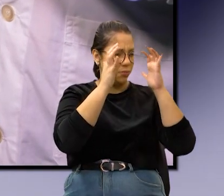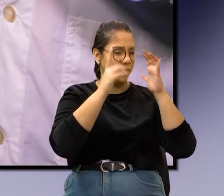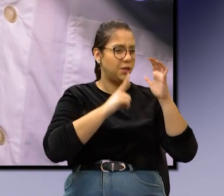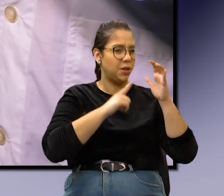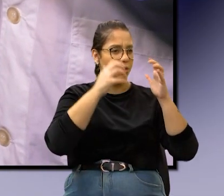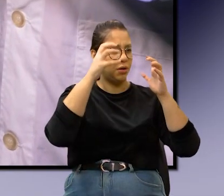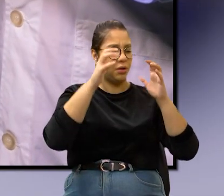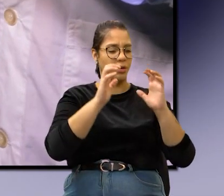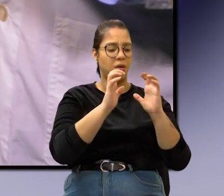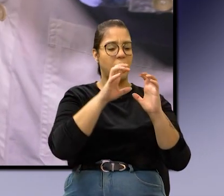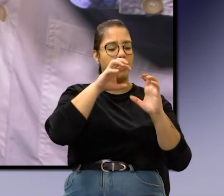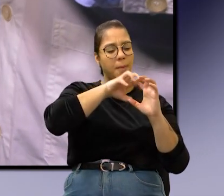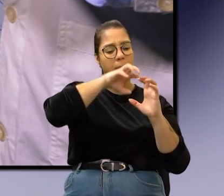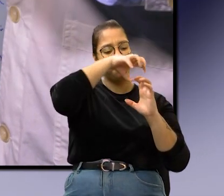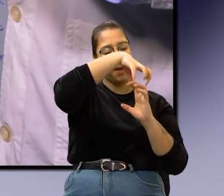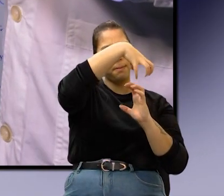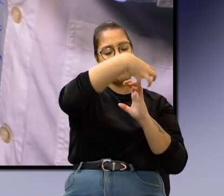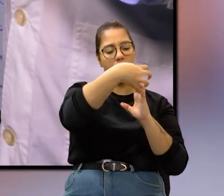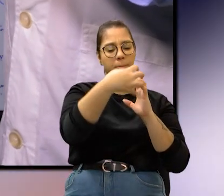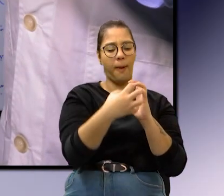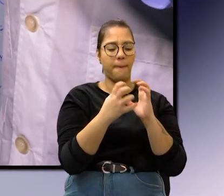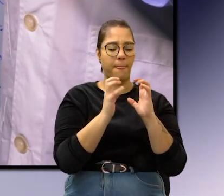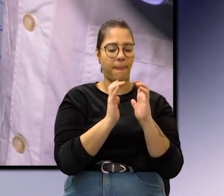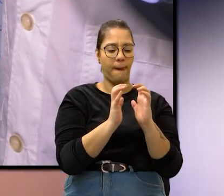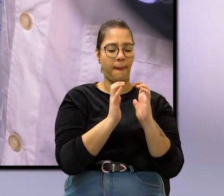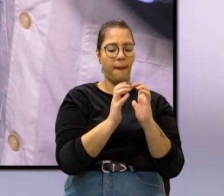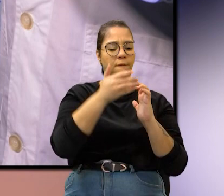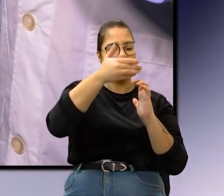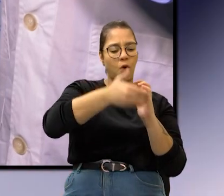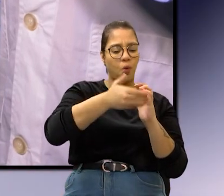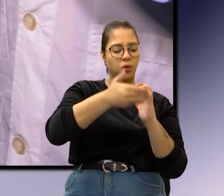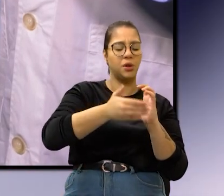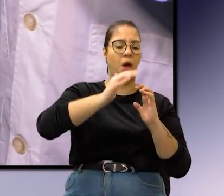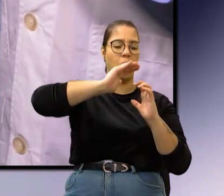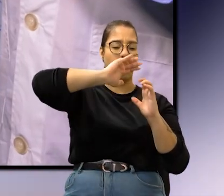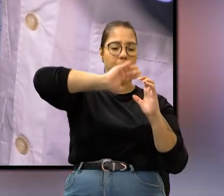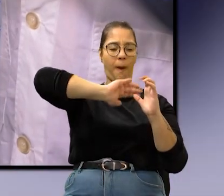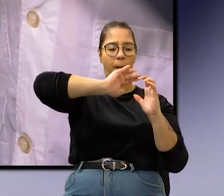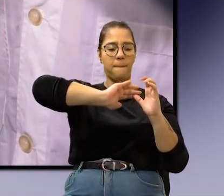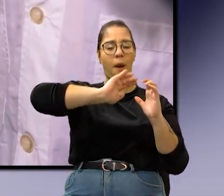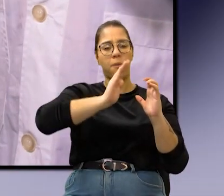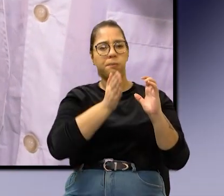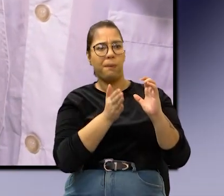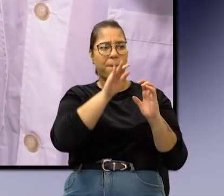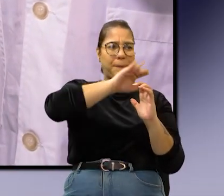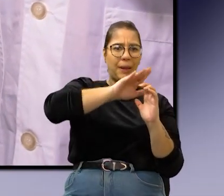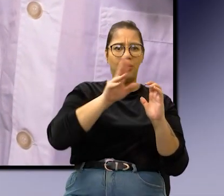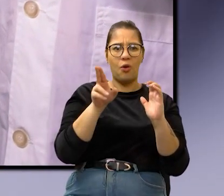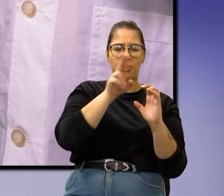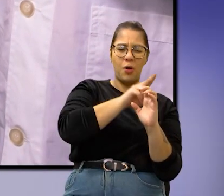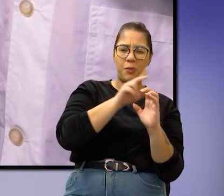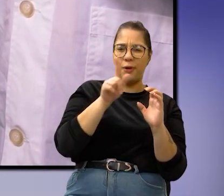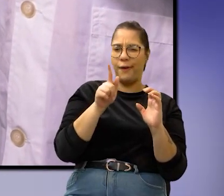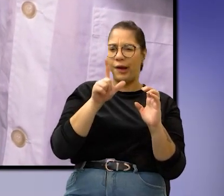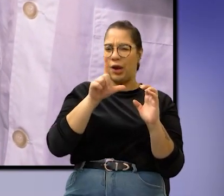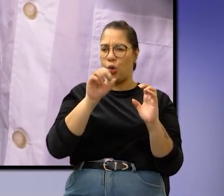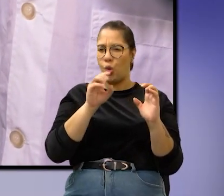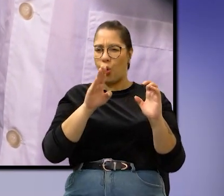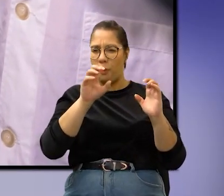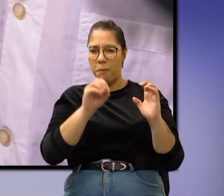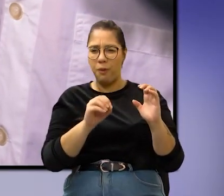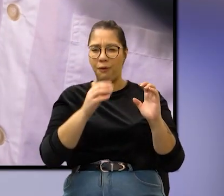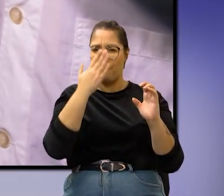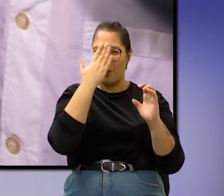tem várias partes ali, né? Dividido, lobo frontal, lobo não sei qual outro. Eu lembro de alguma coisinha ali da época